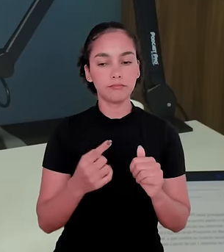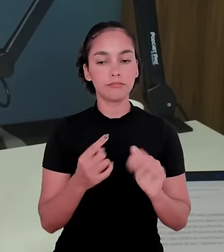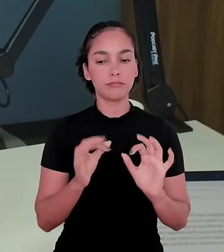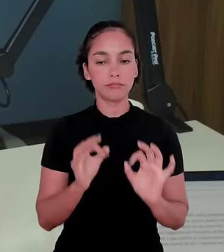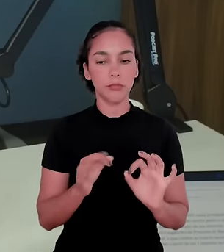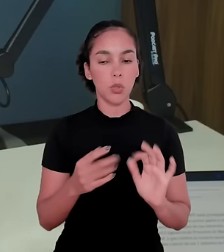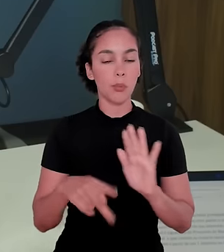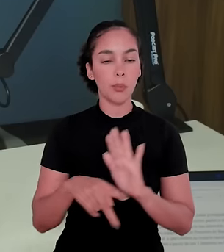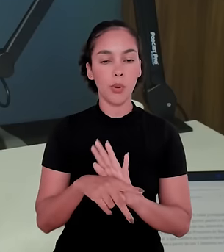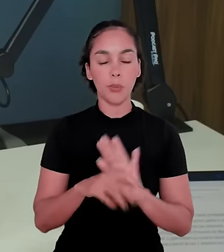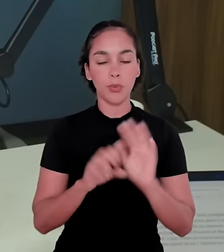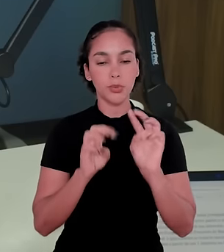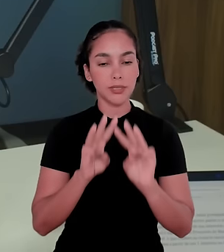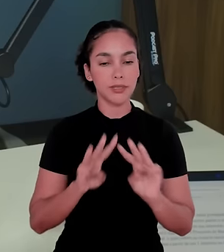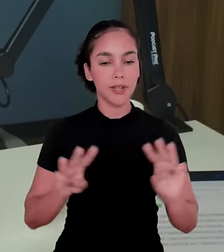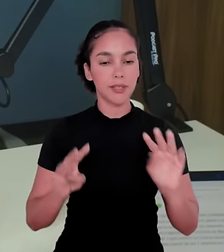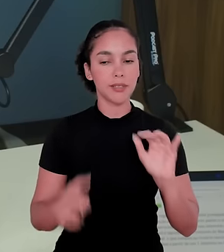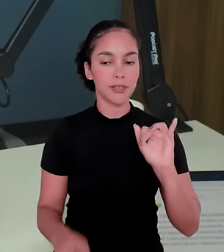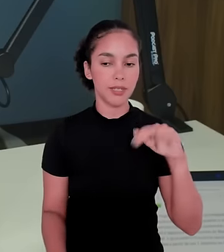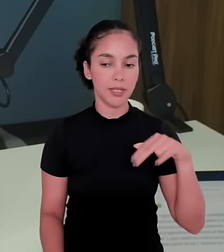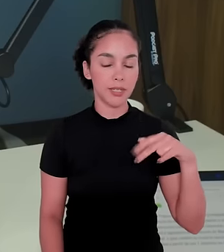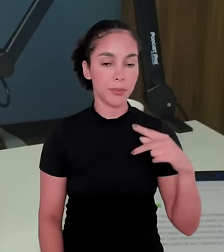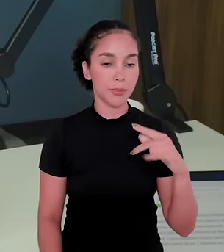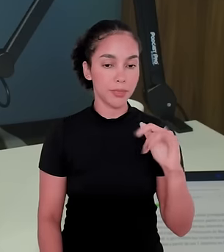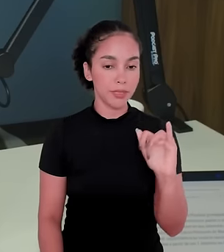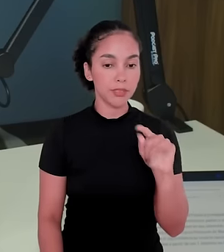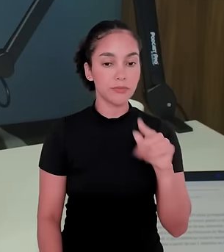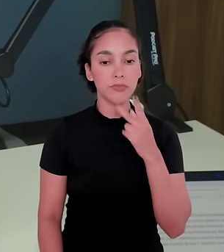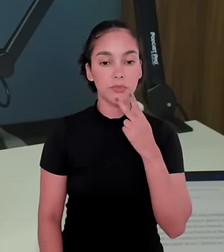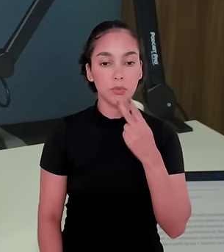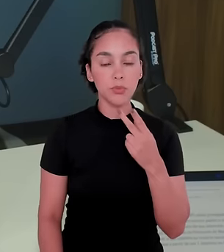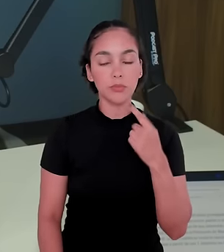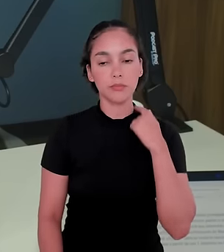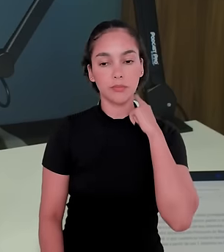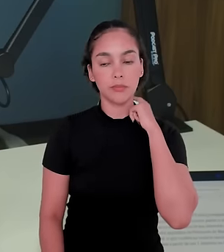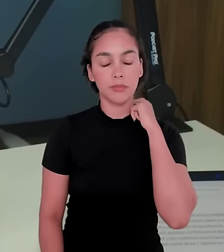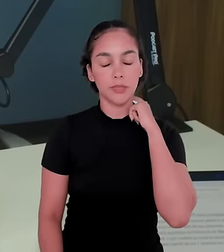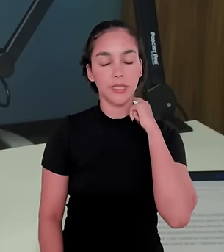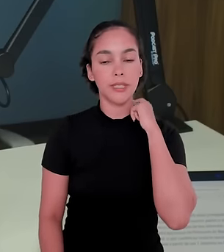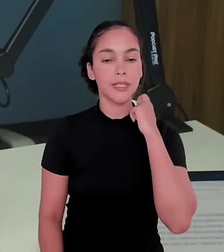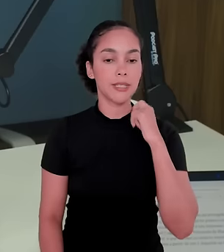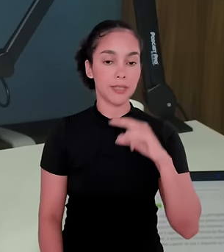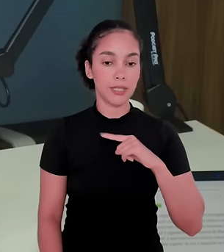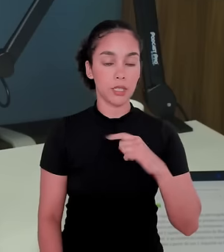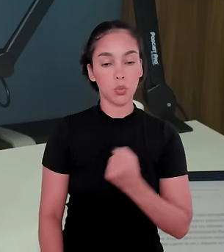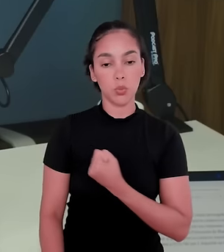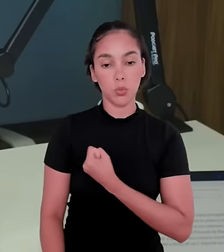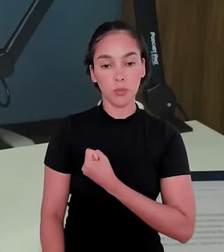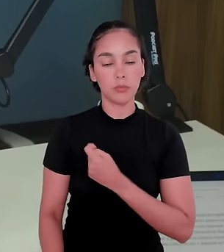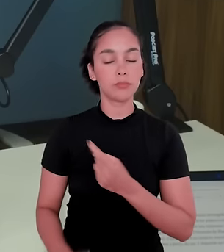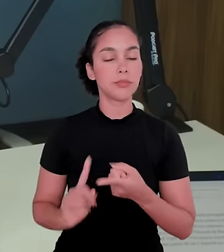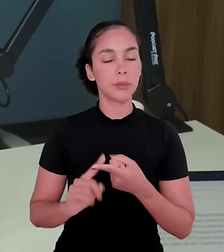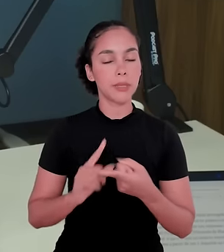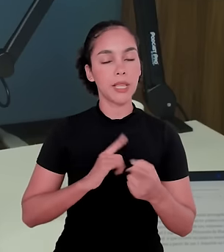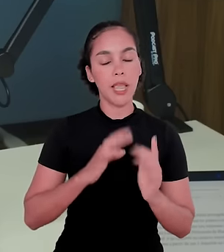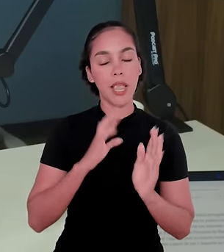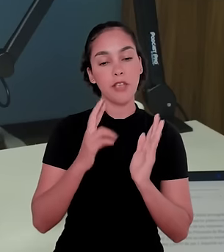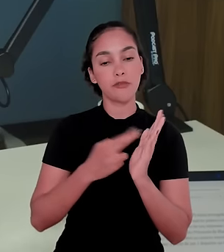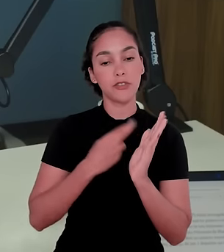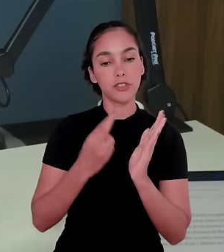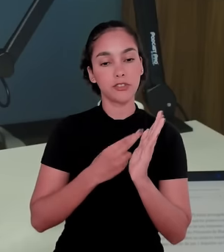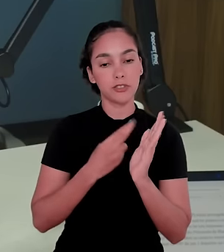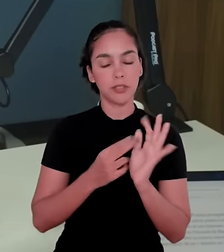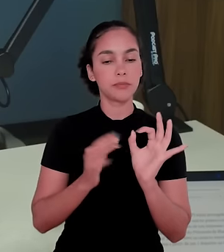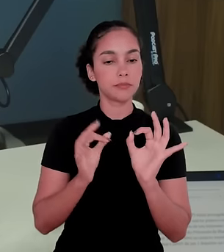próprio site do INPI que você falou ISO que a partir do momento do depósito tem um número e tem a revista né de propriedade